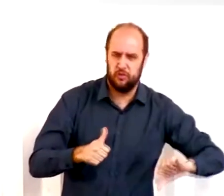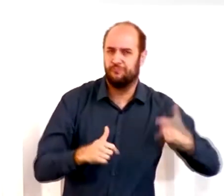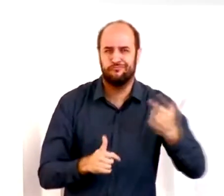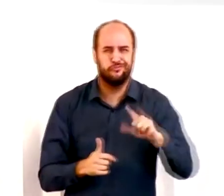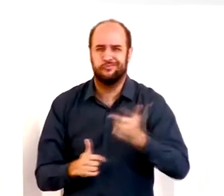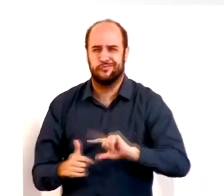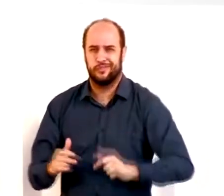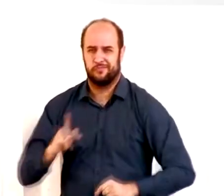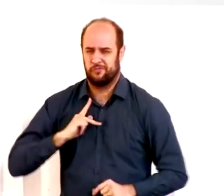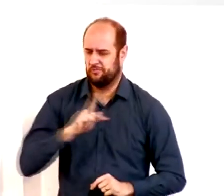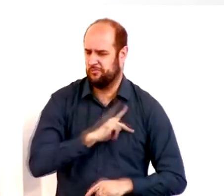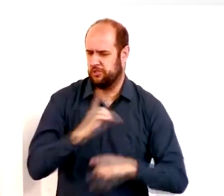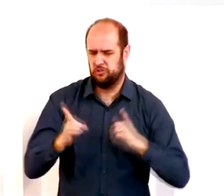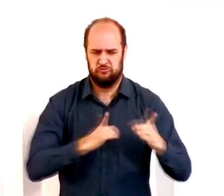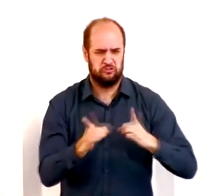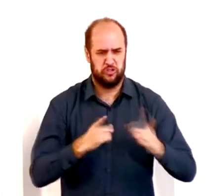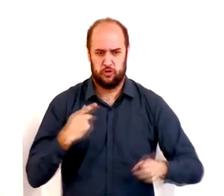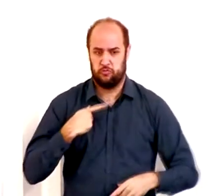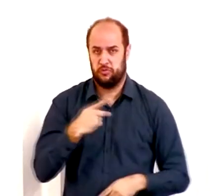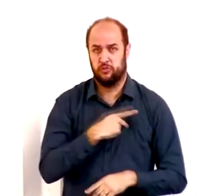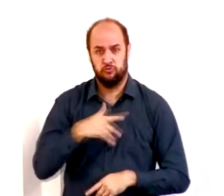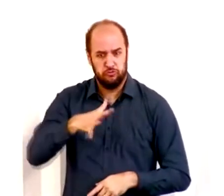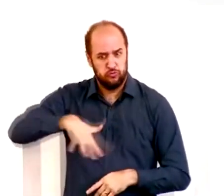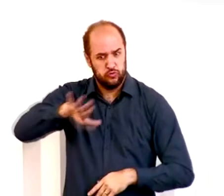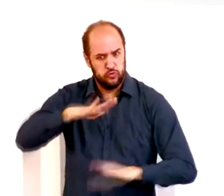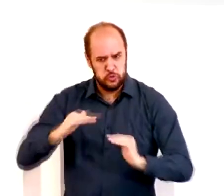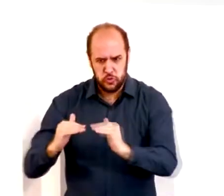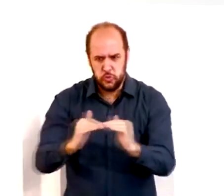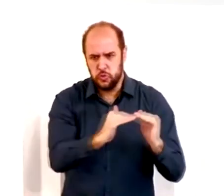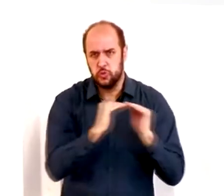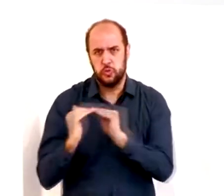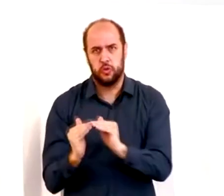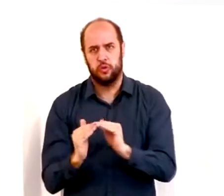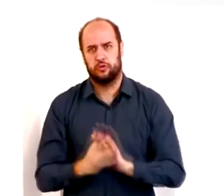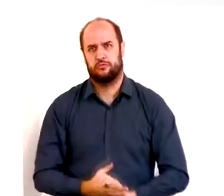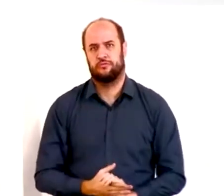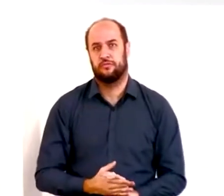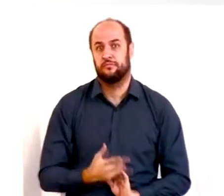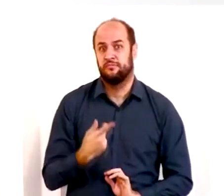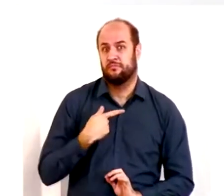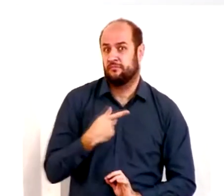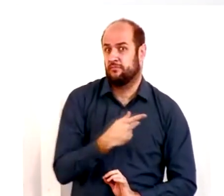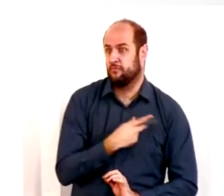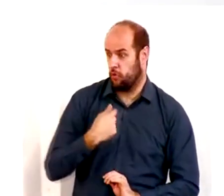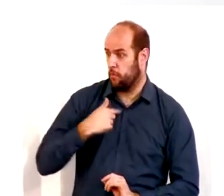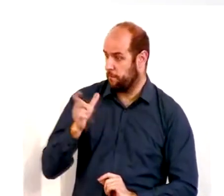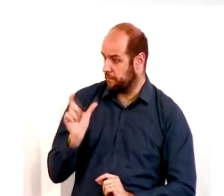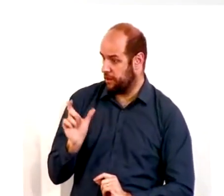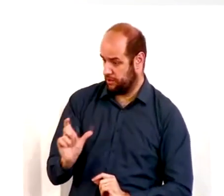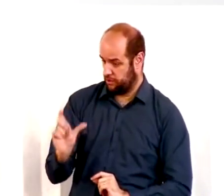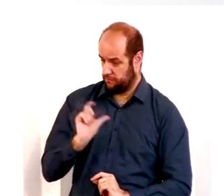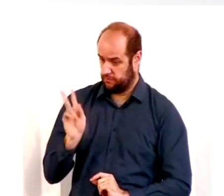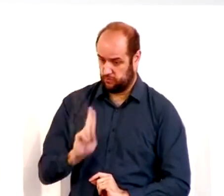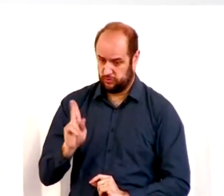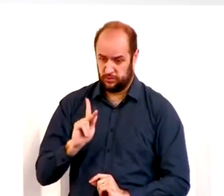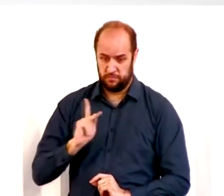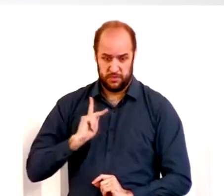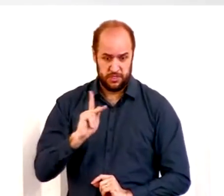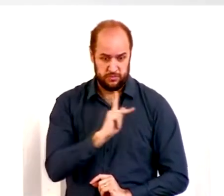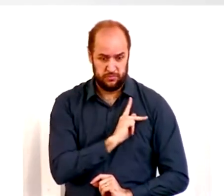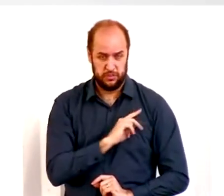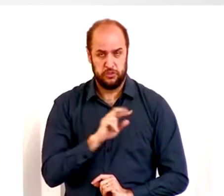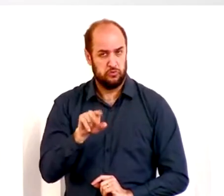pastor, presbítero e diácono, todos são na mesma linha. Tanto é que pastor, o meu termo é presbítero. A diferença é que eu sou um